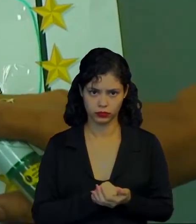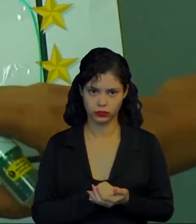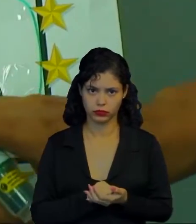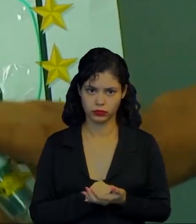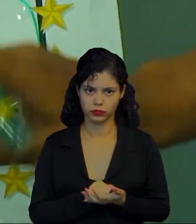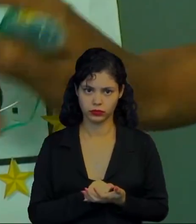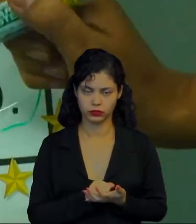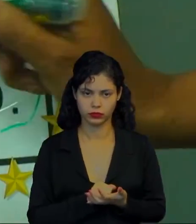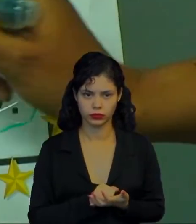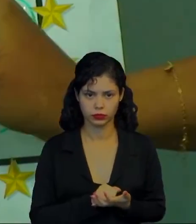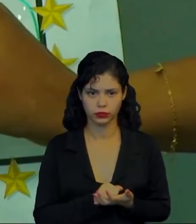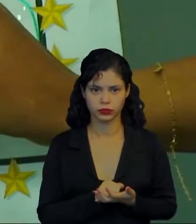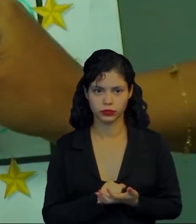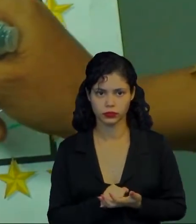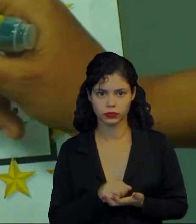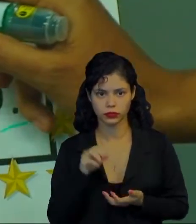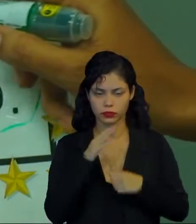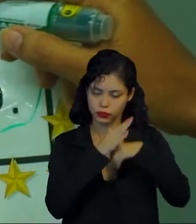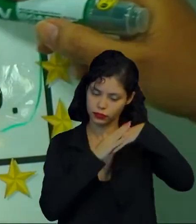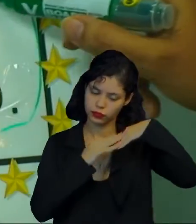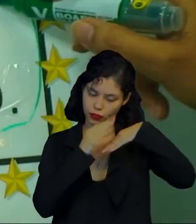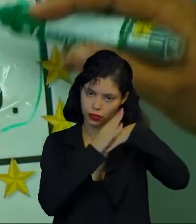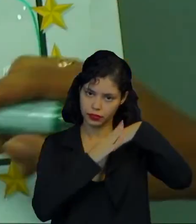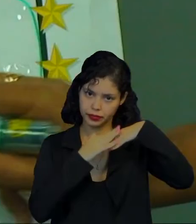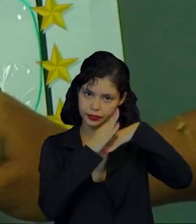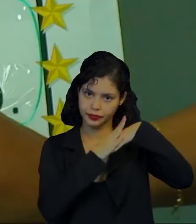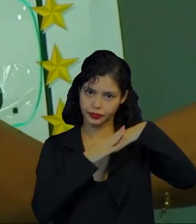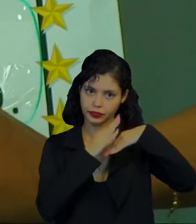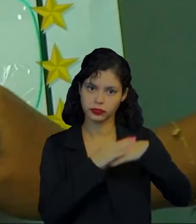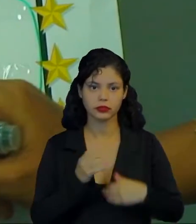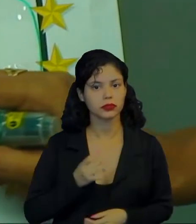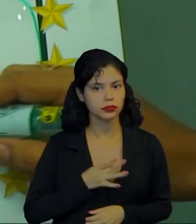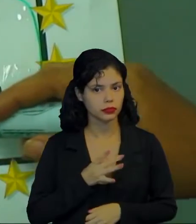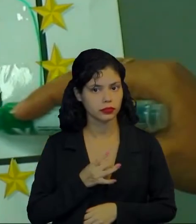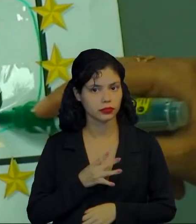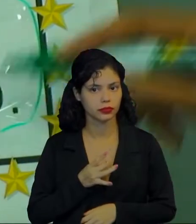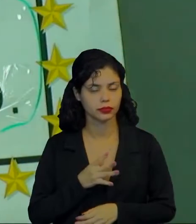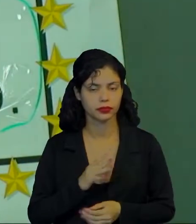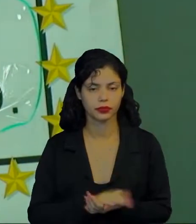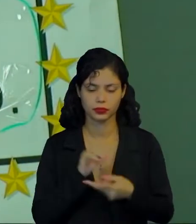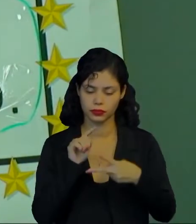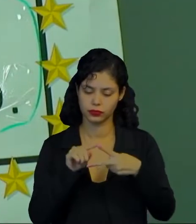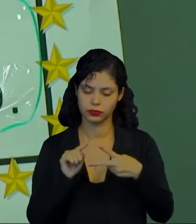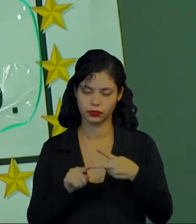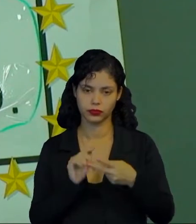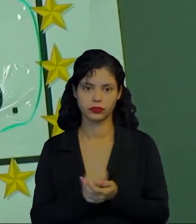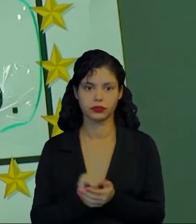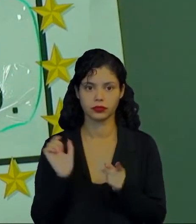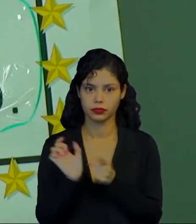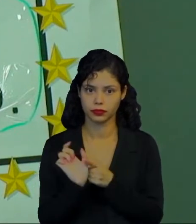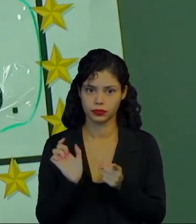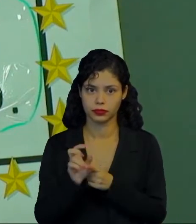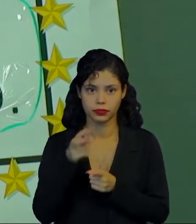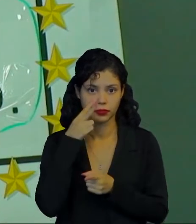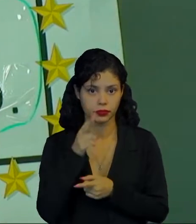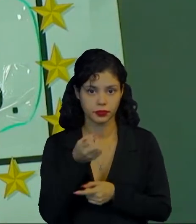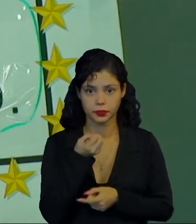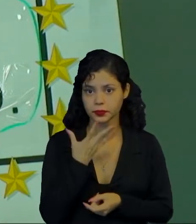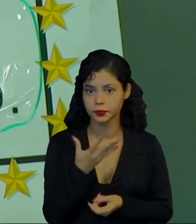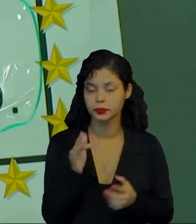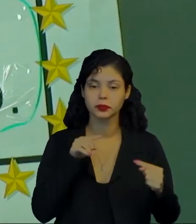medroso. Olha só, manhoso e medroso. Veja bem que